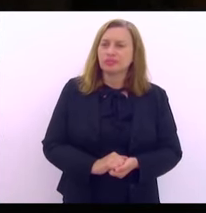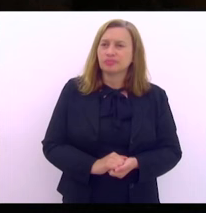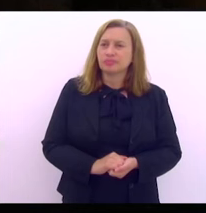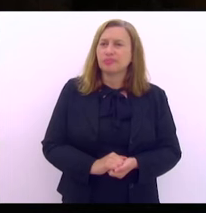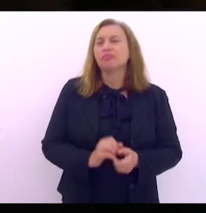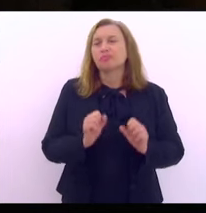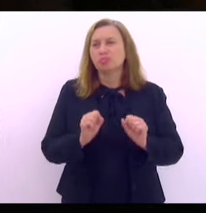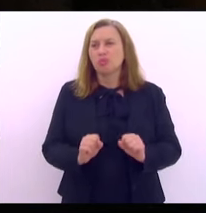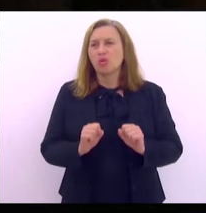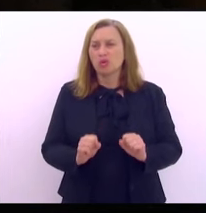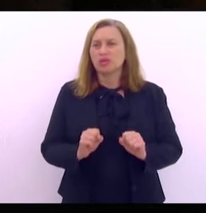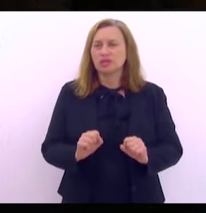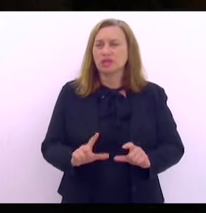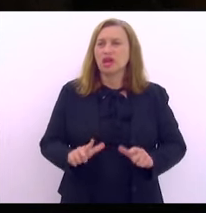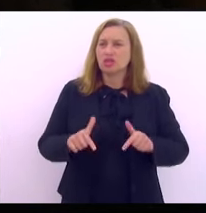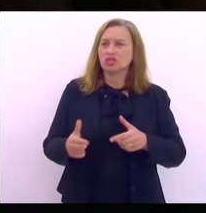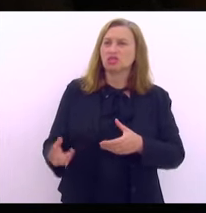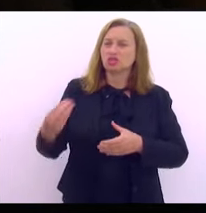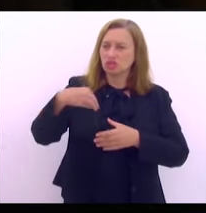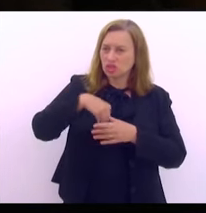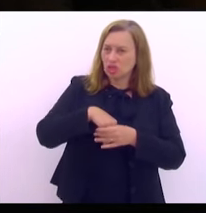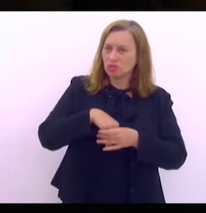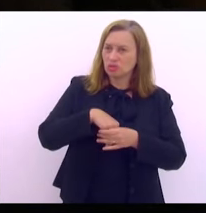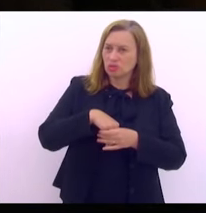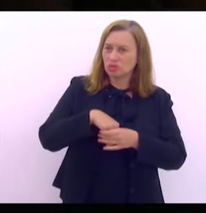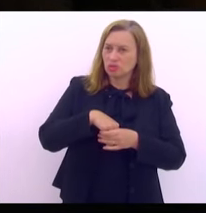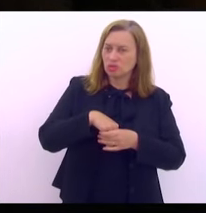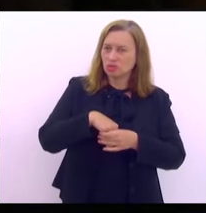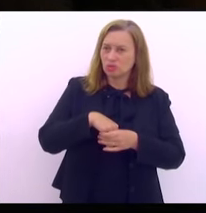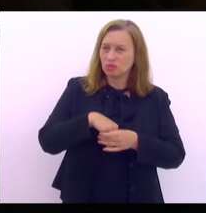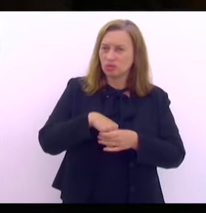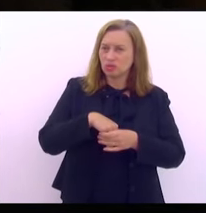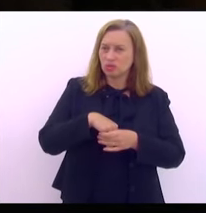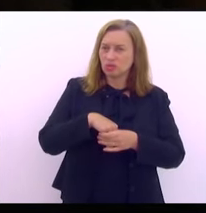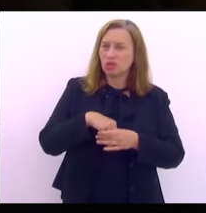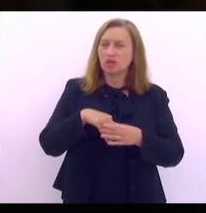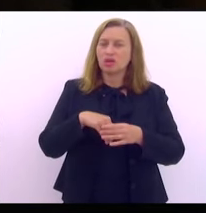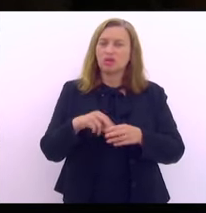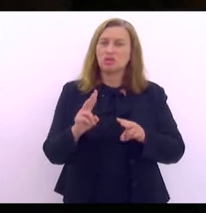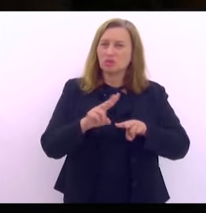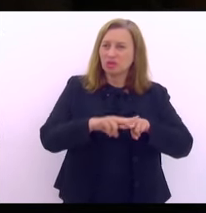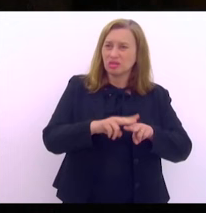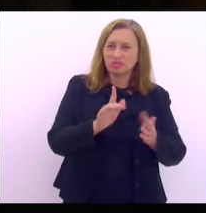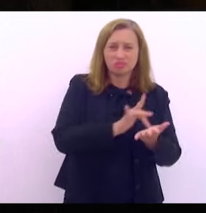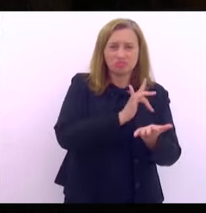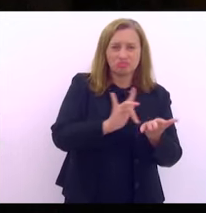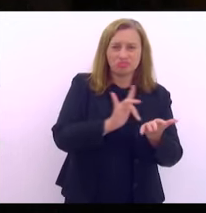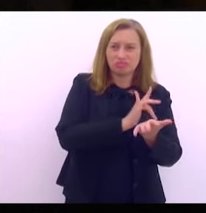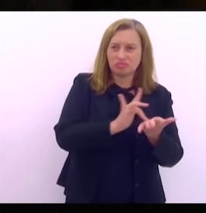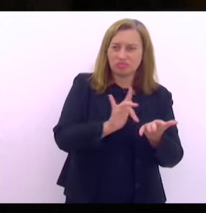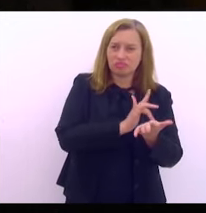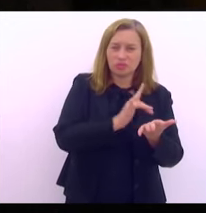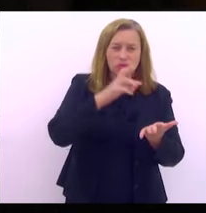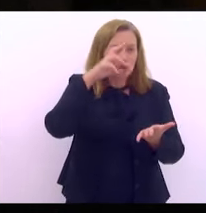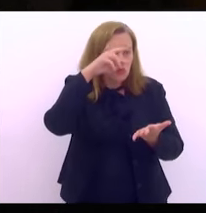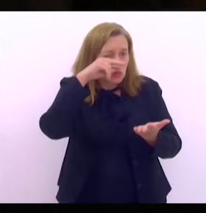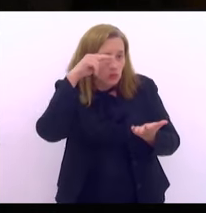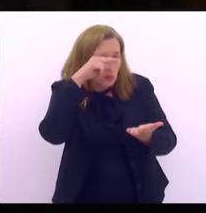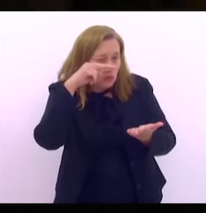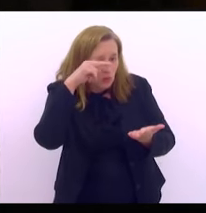podem funcionar de dentro do presídio para que esses celulares possam ser